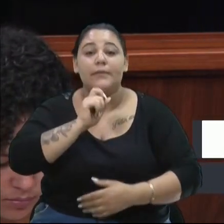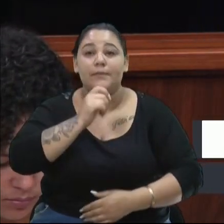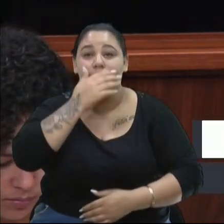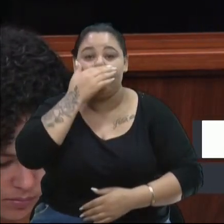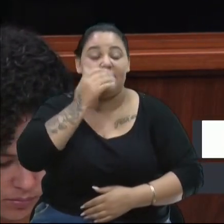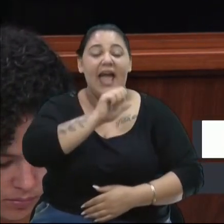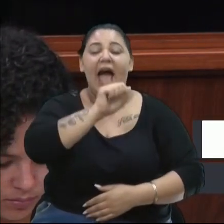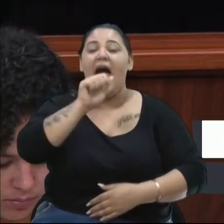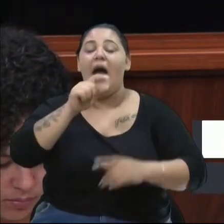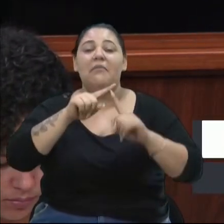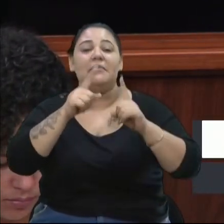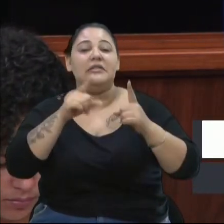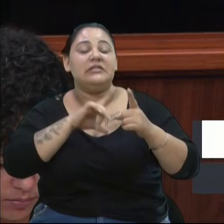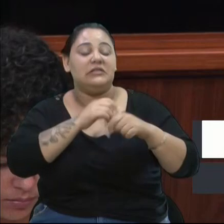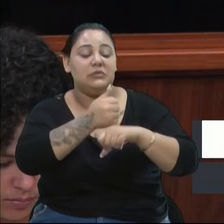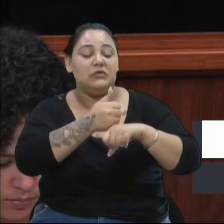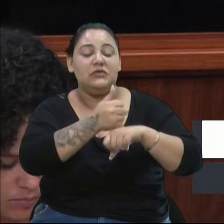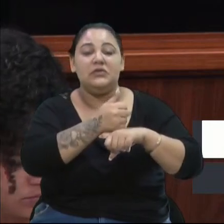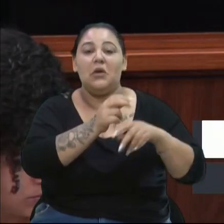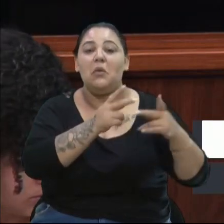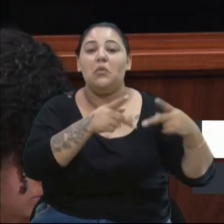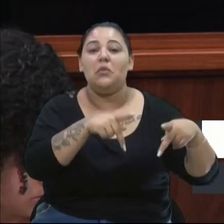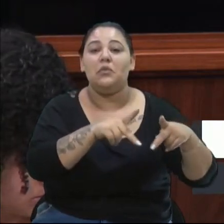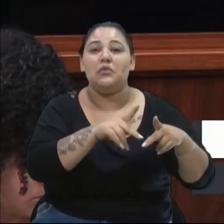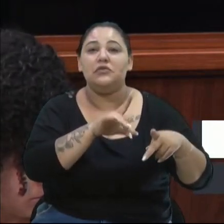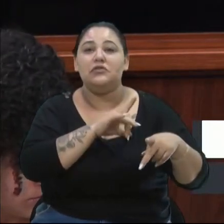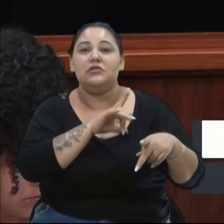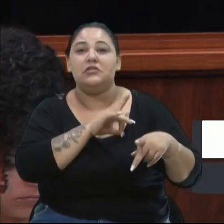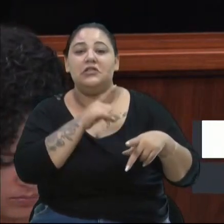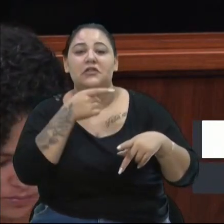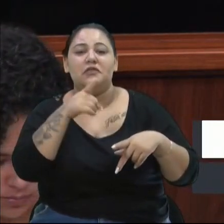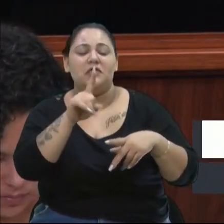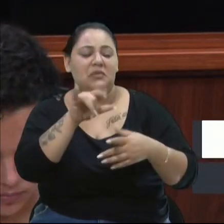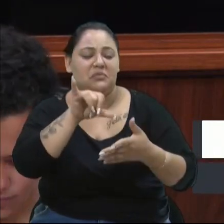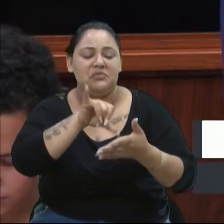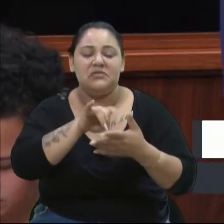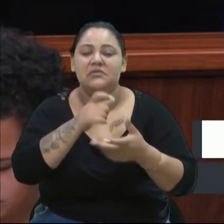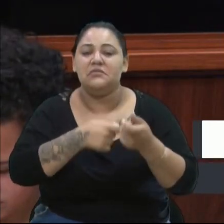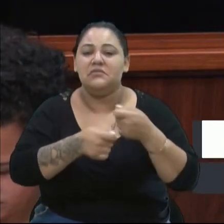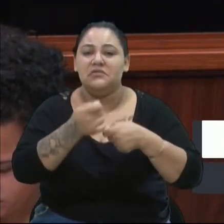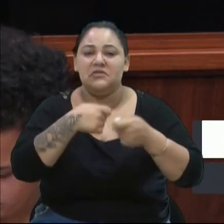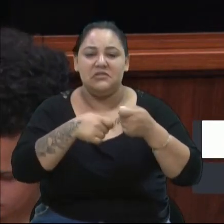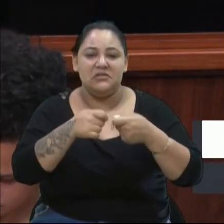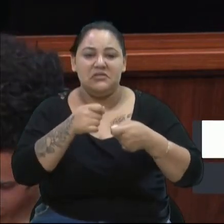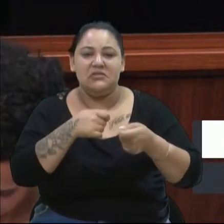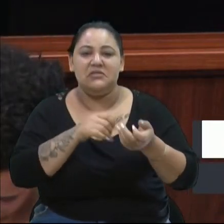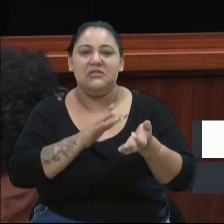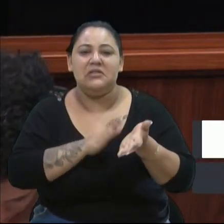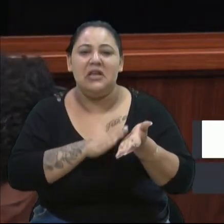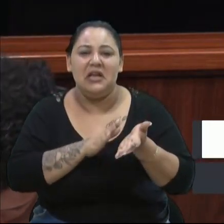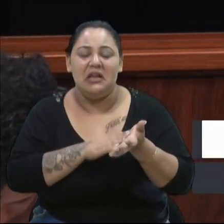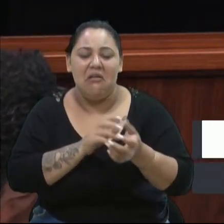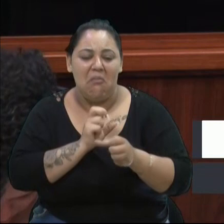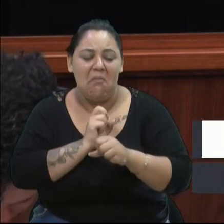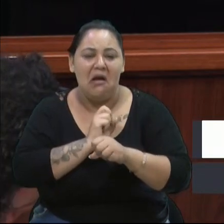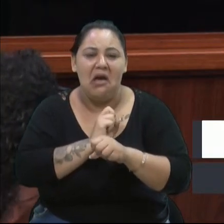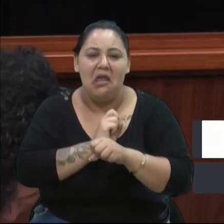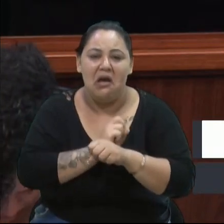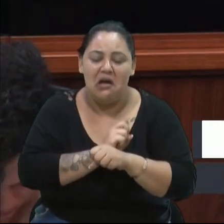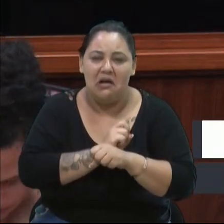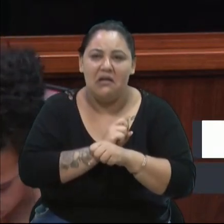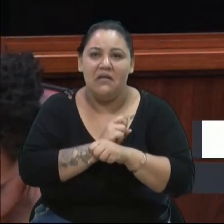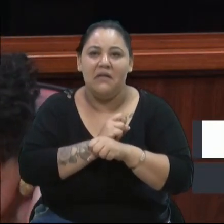tem servidor de 40 mil, que foi no centro administrativo querer parar, que os